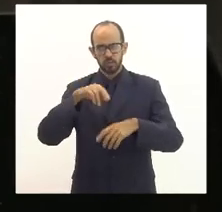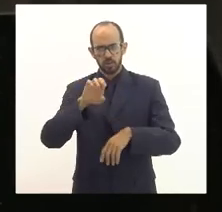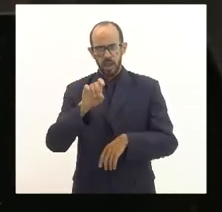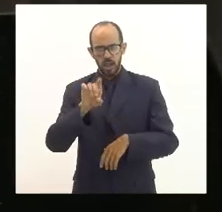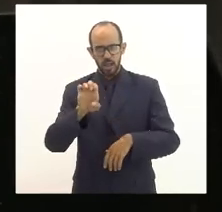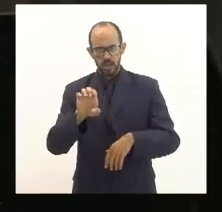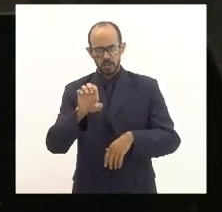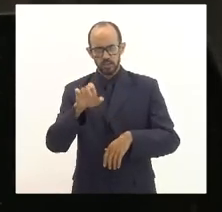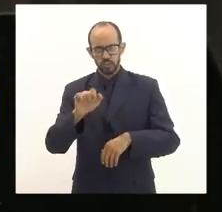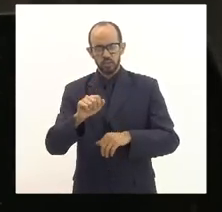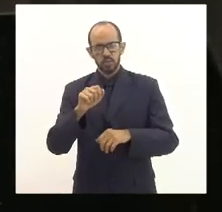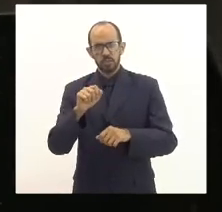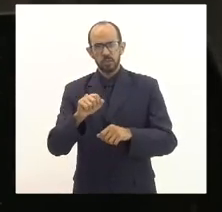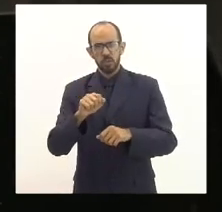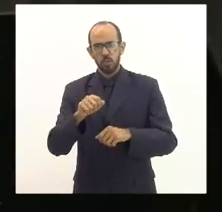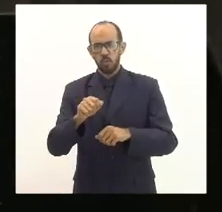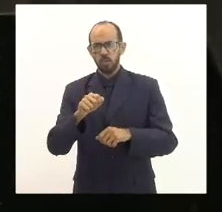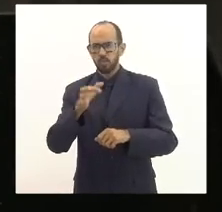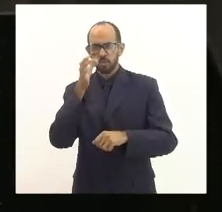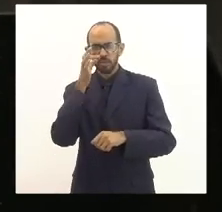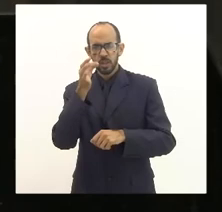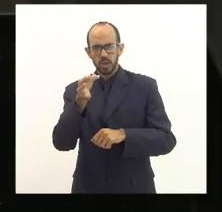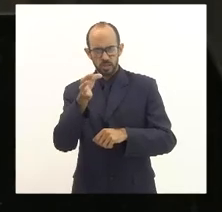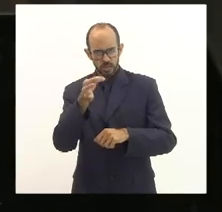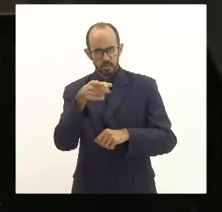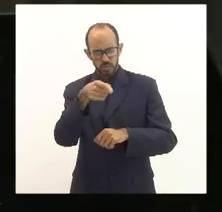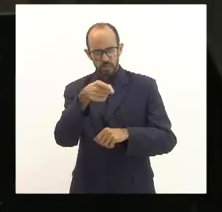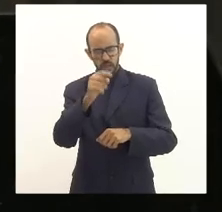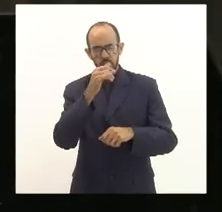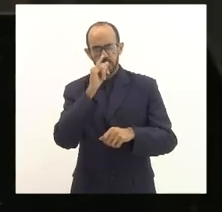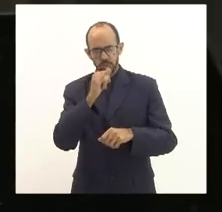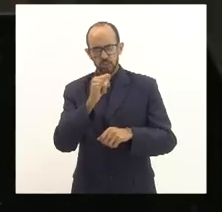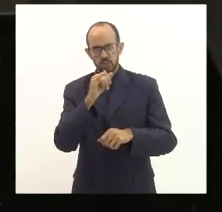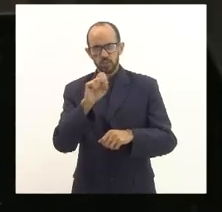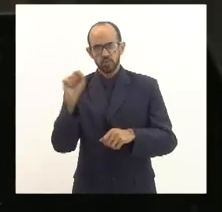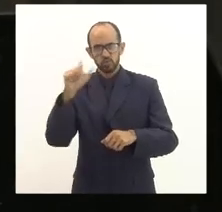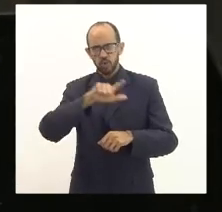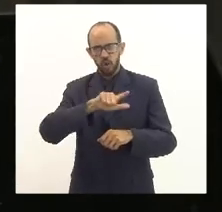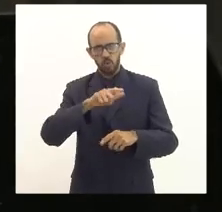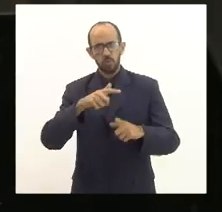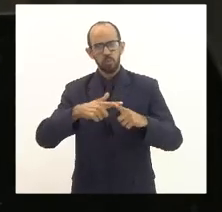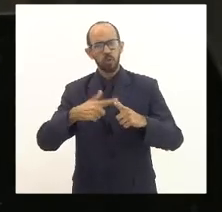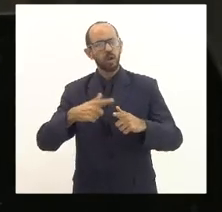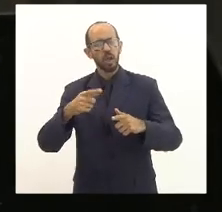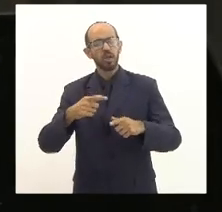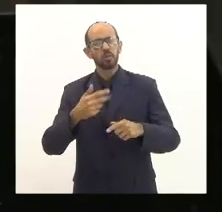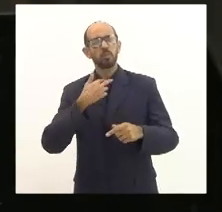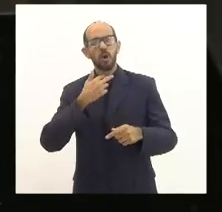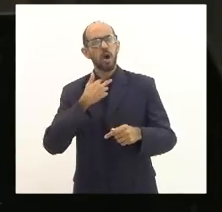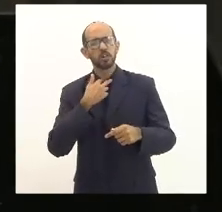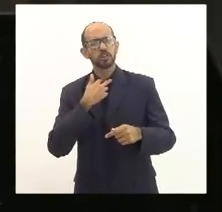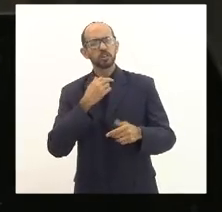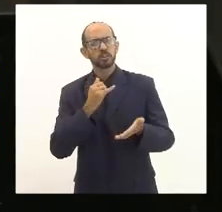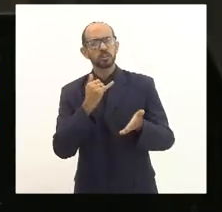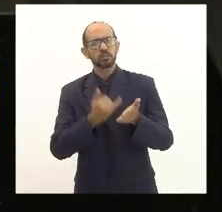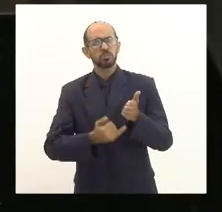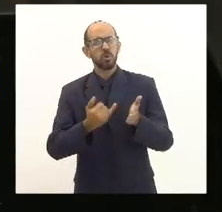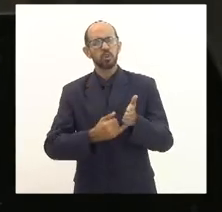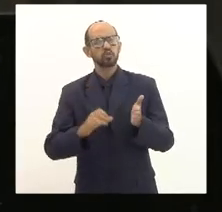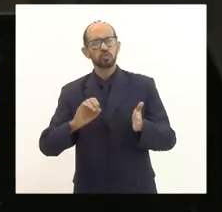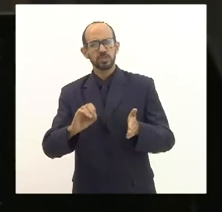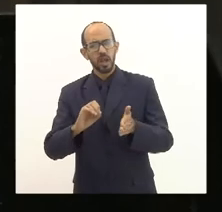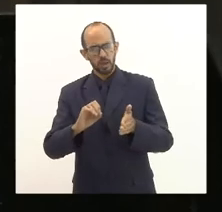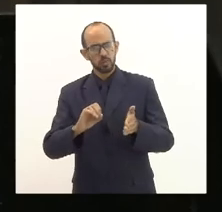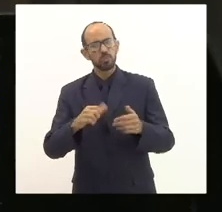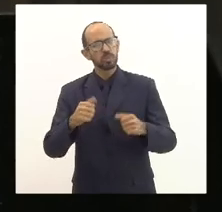rede por intermédio de energia solar porque não gerarmos do ICMS incentivando cada